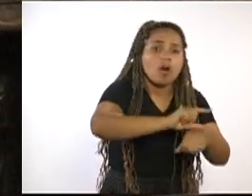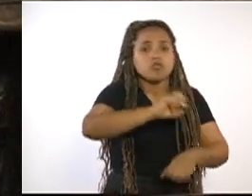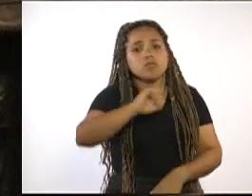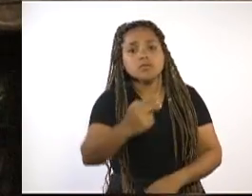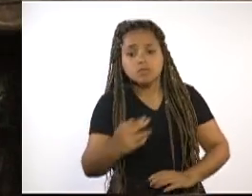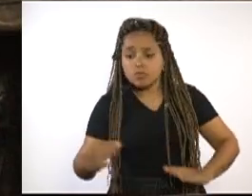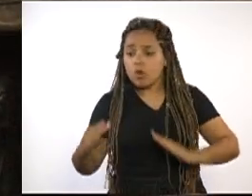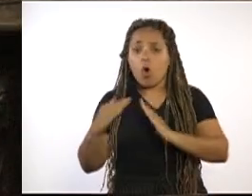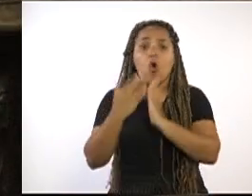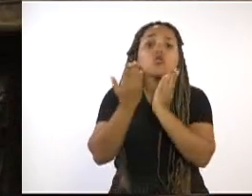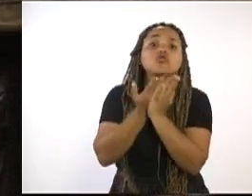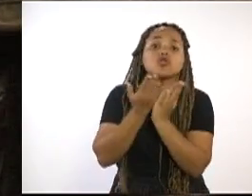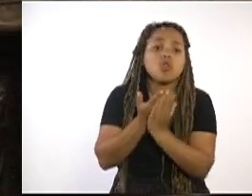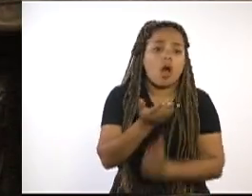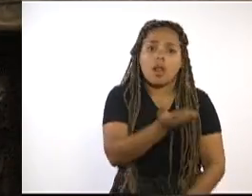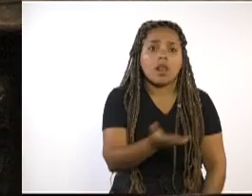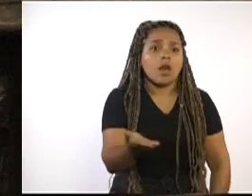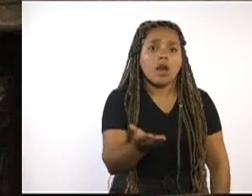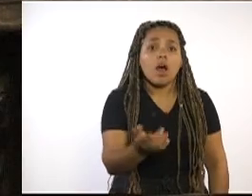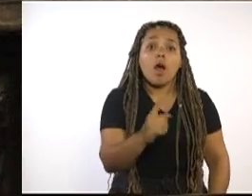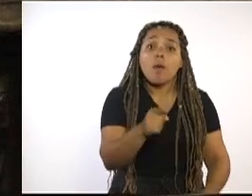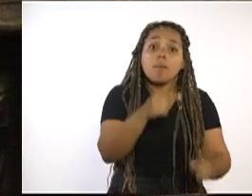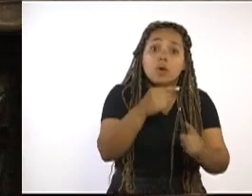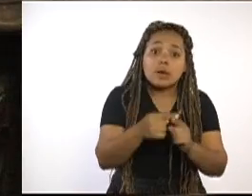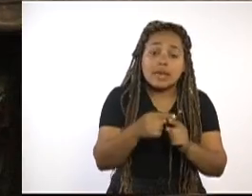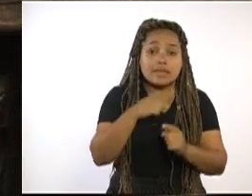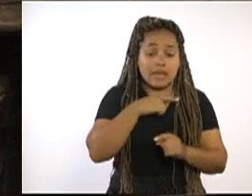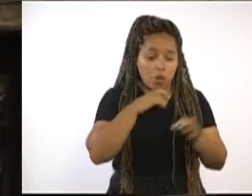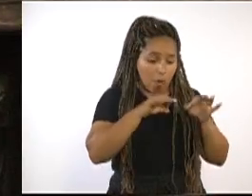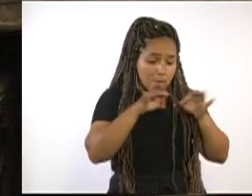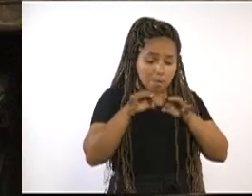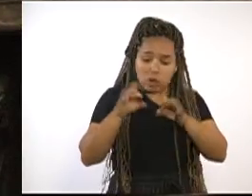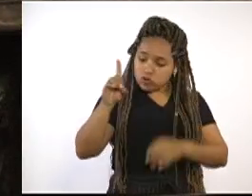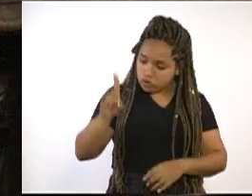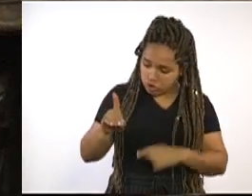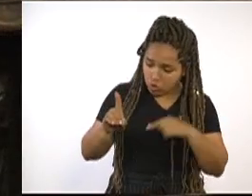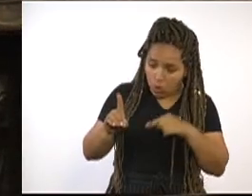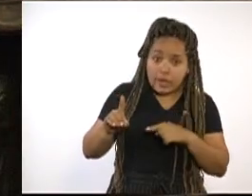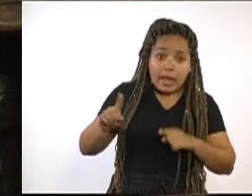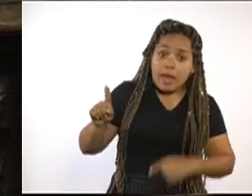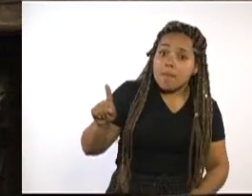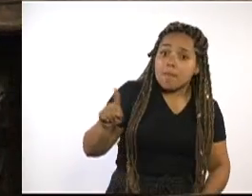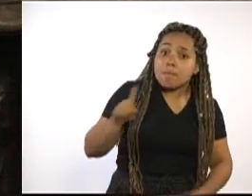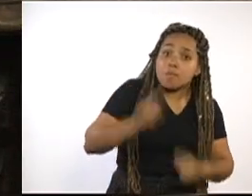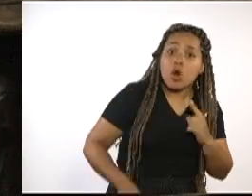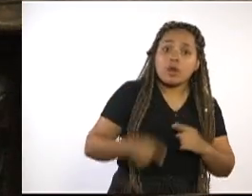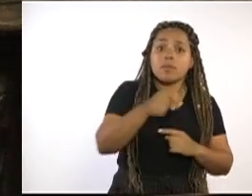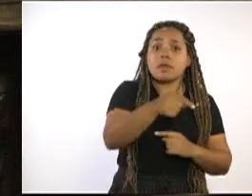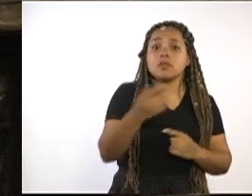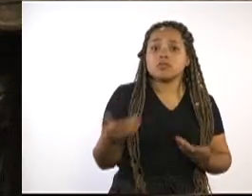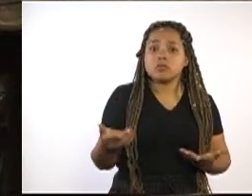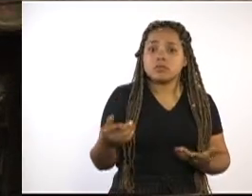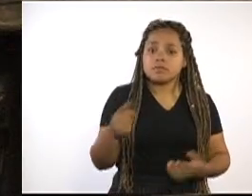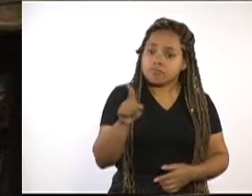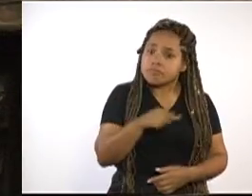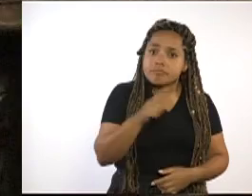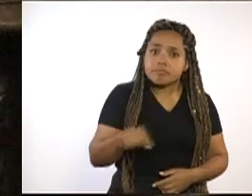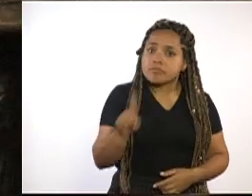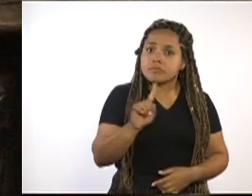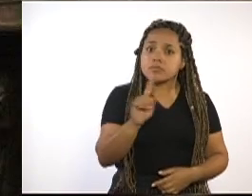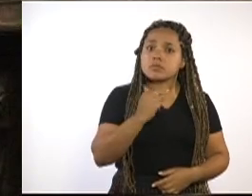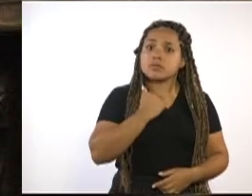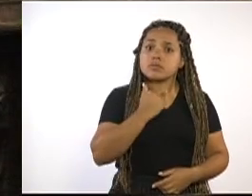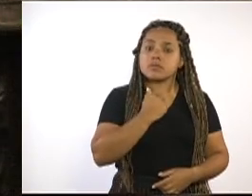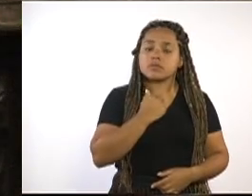aqui, porque o plano diretor proíbe isto. Mas se formos para algumas regiões do